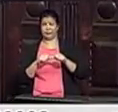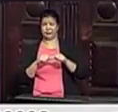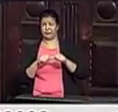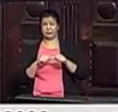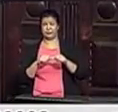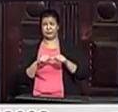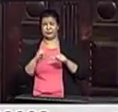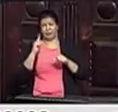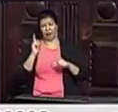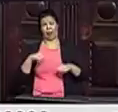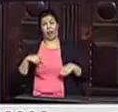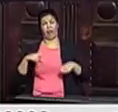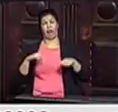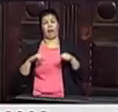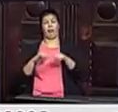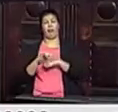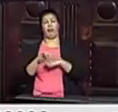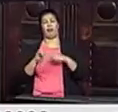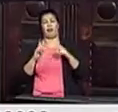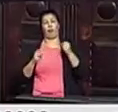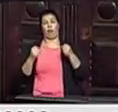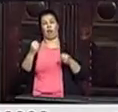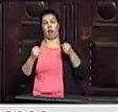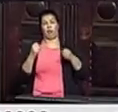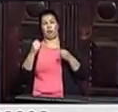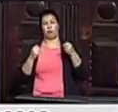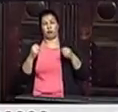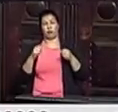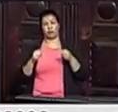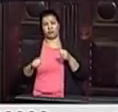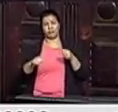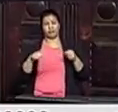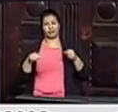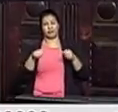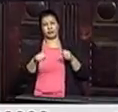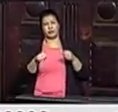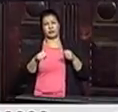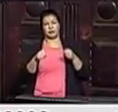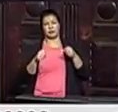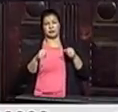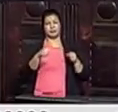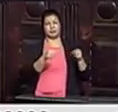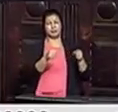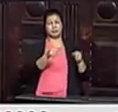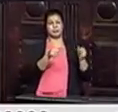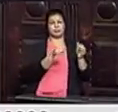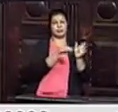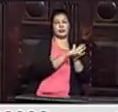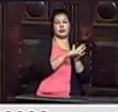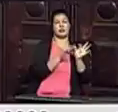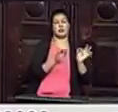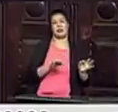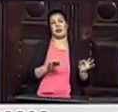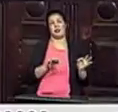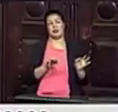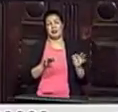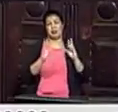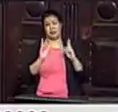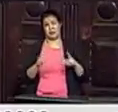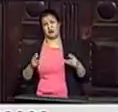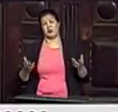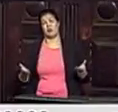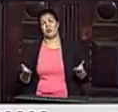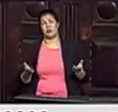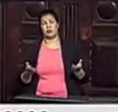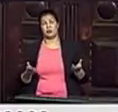mão, dar uma marcha ré para acertar a possibilidade dos que estão aí